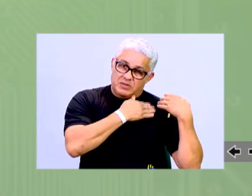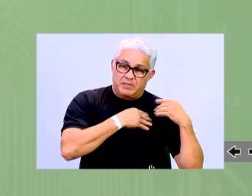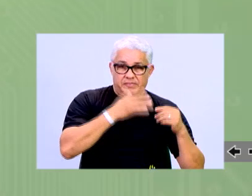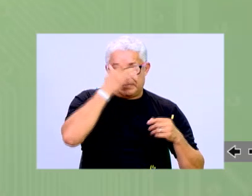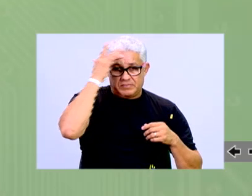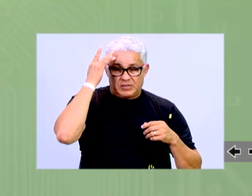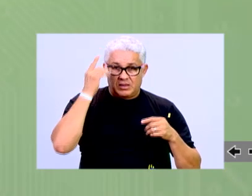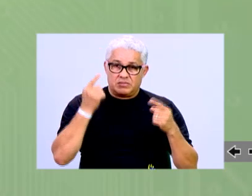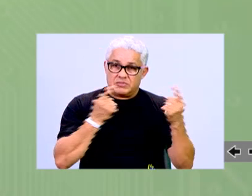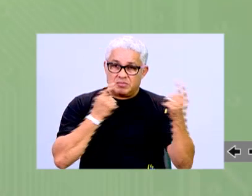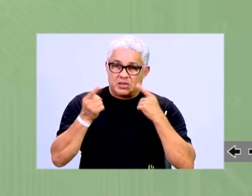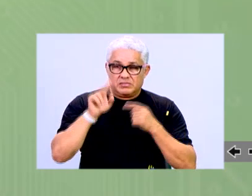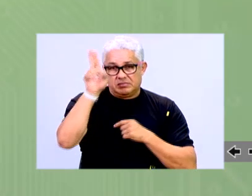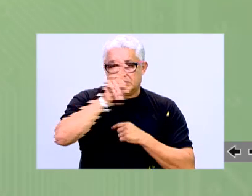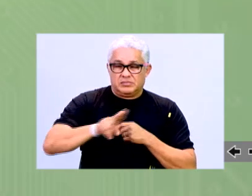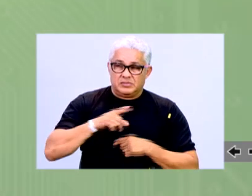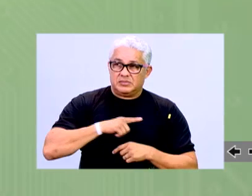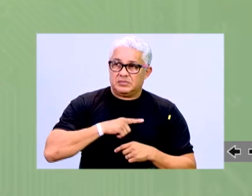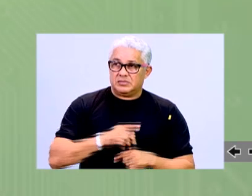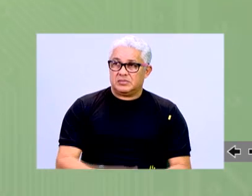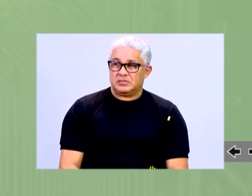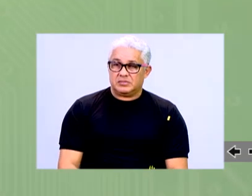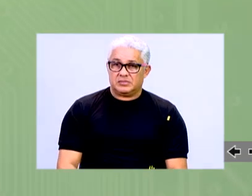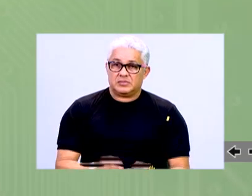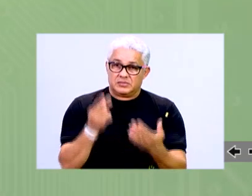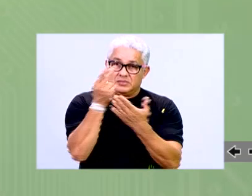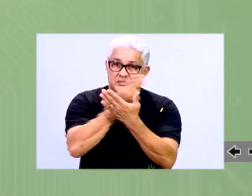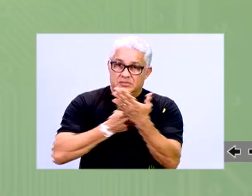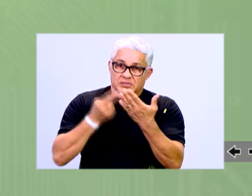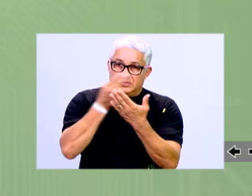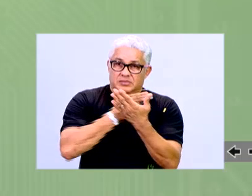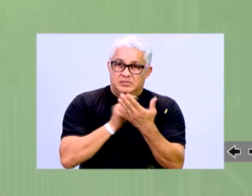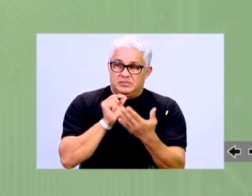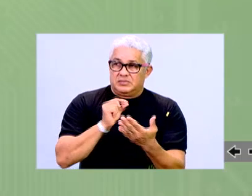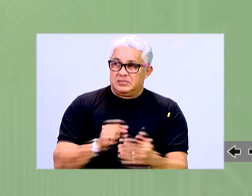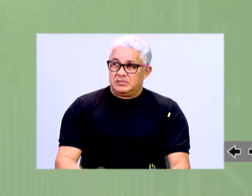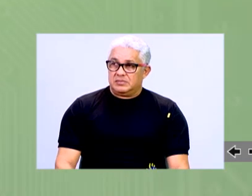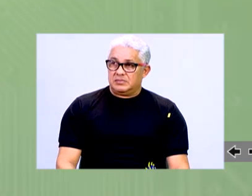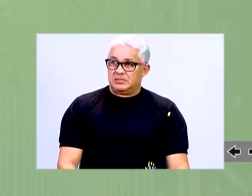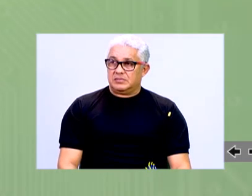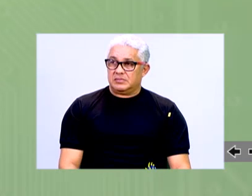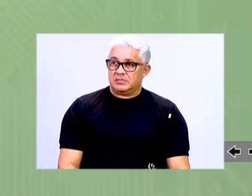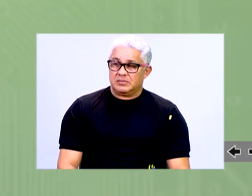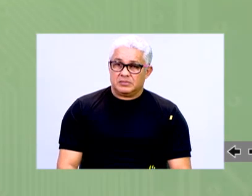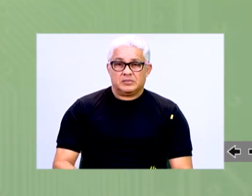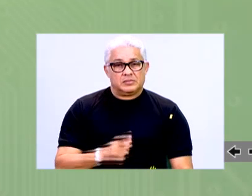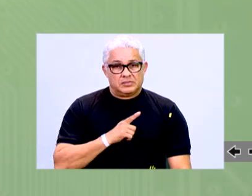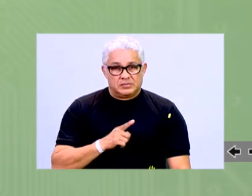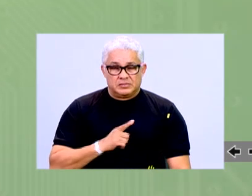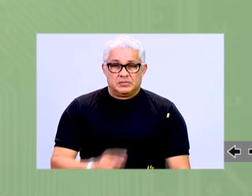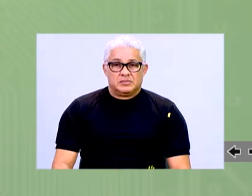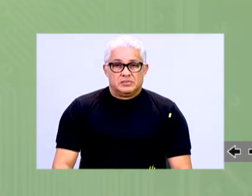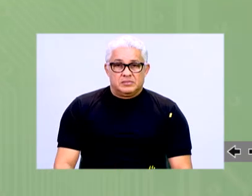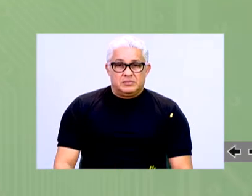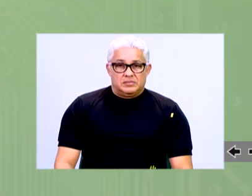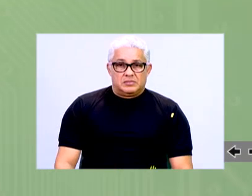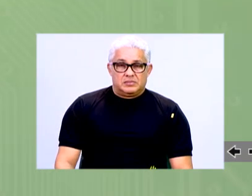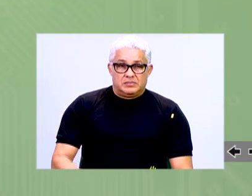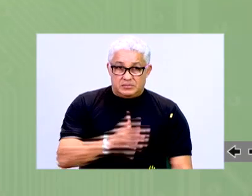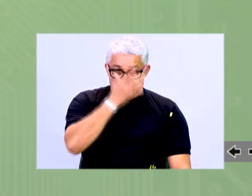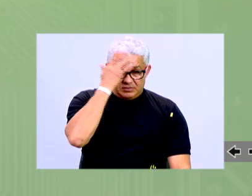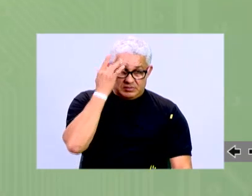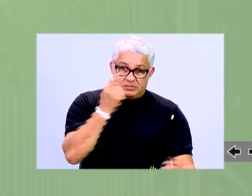entrevistados, dos usuários? Aqui nós temos uma imagem que trata bem isso. Temos aqui o